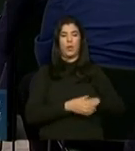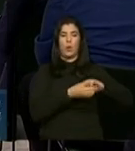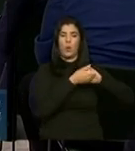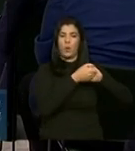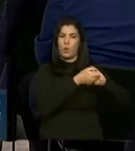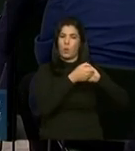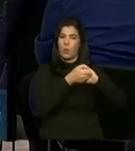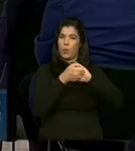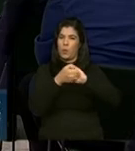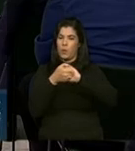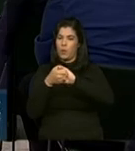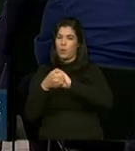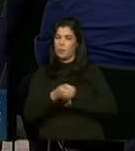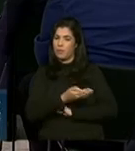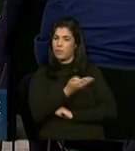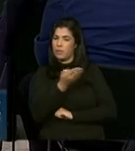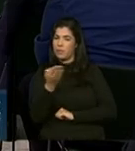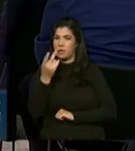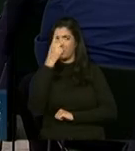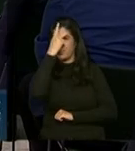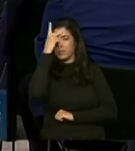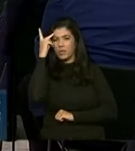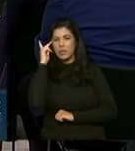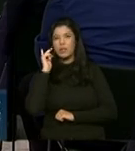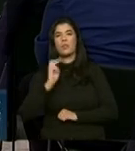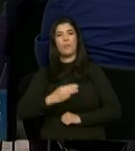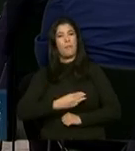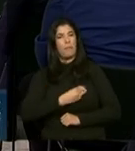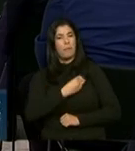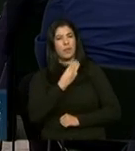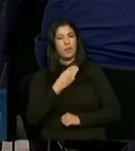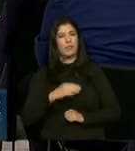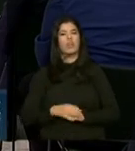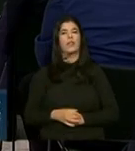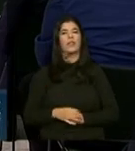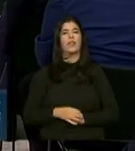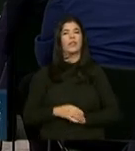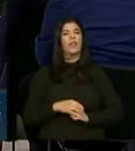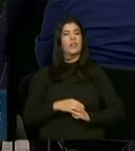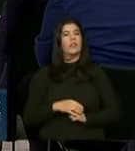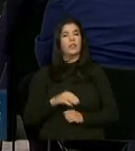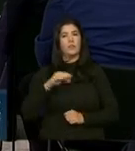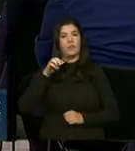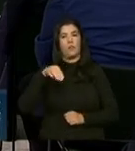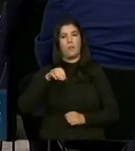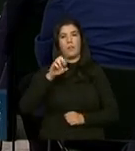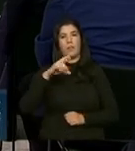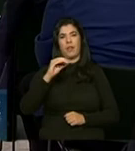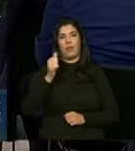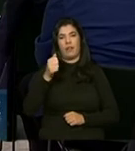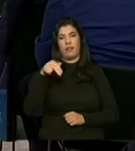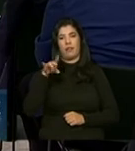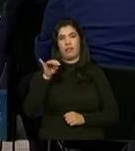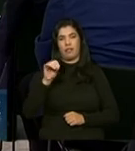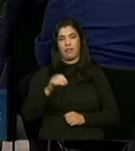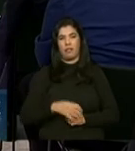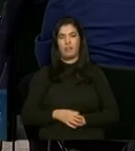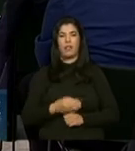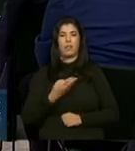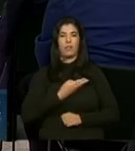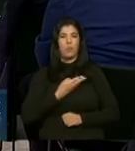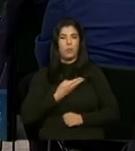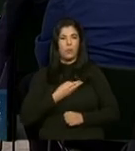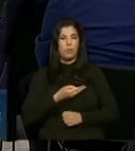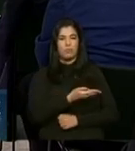cumprimentando o ministro da Casa Civil, Luiz Mercadante, ministro do Desenvolvimento, Mauro Borges, todos os nossos companheiros ministros e equipe